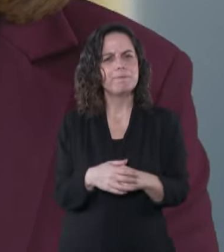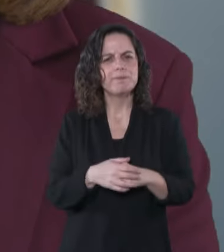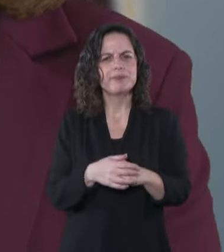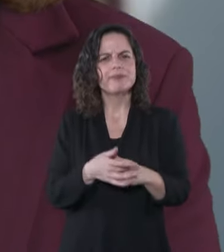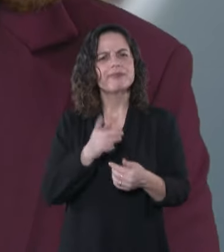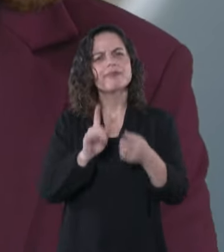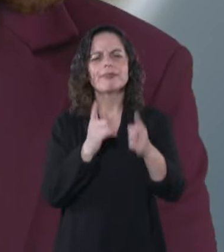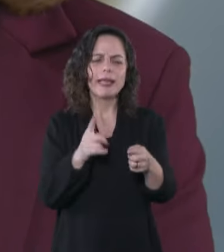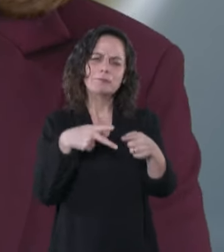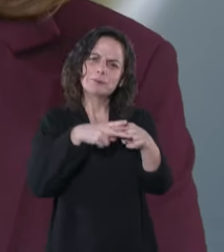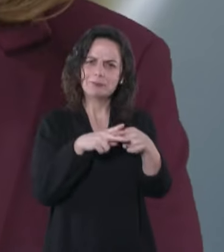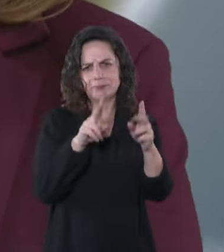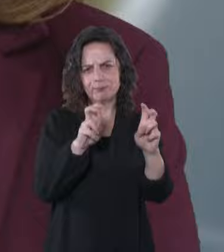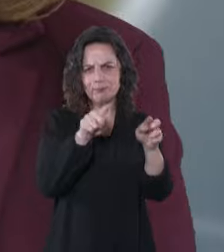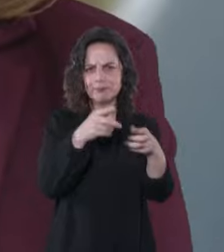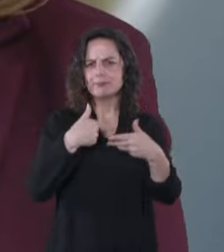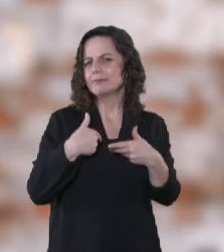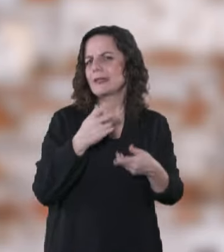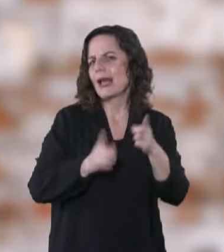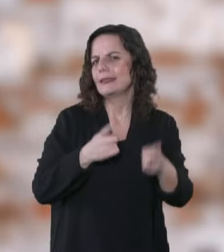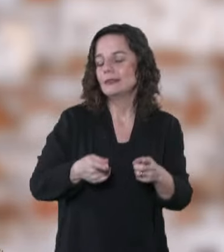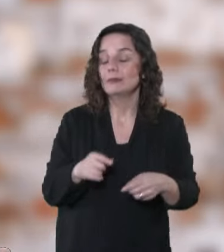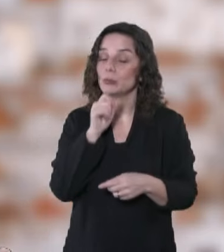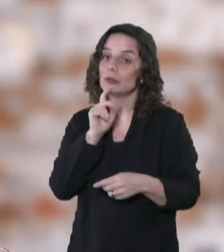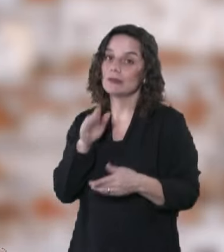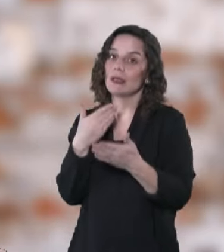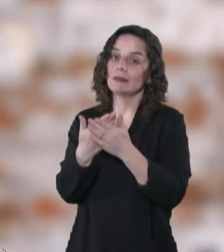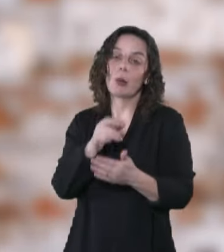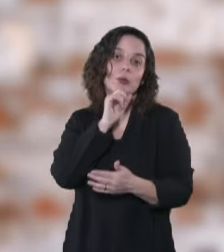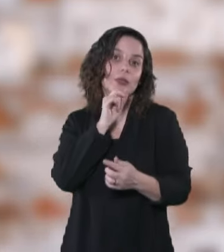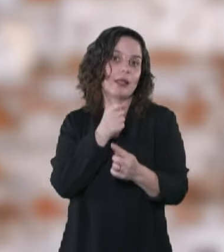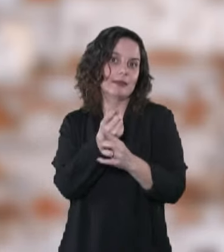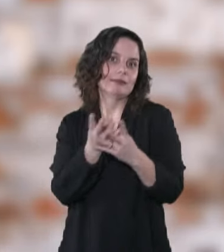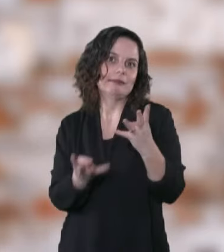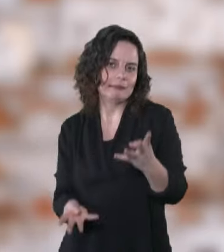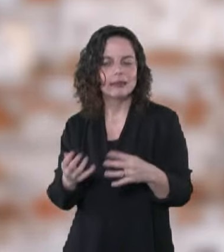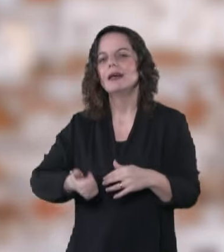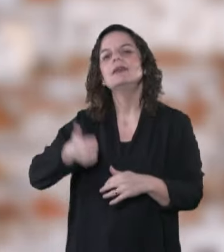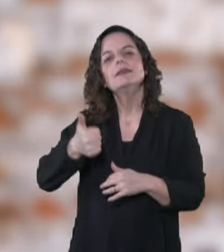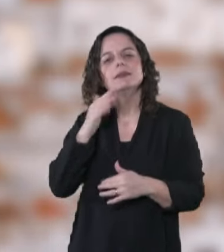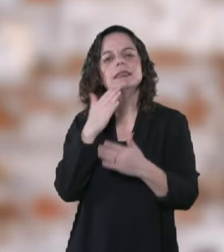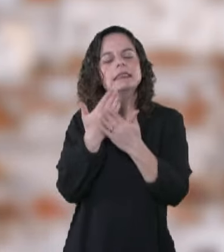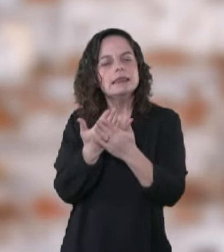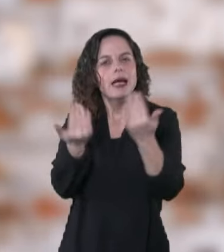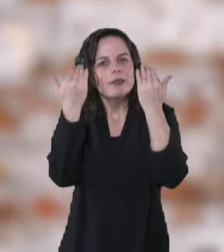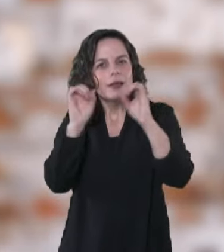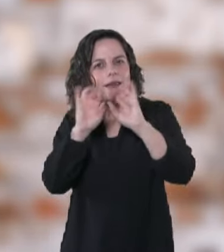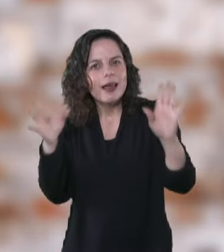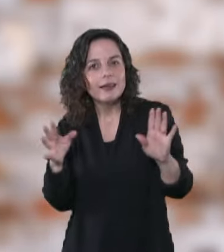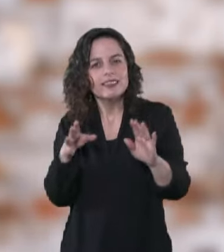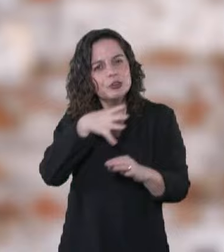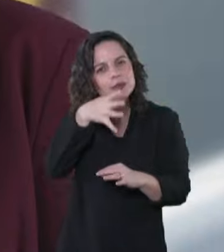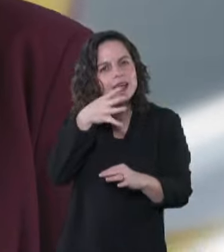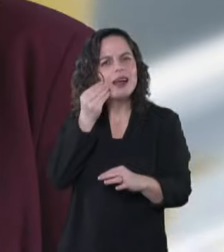ferramenta nos pode trazer? Esta ferramenta pode-nos trazer imensas oportunidades, nomeadamente esclarecimento a tal